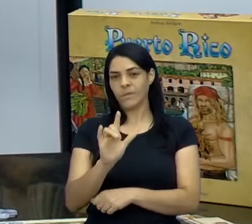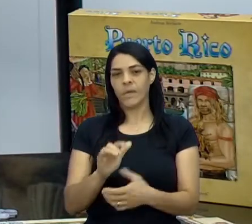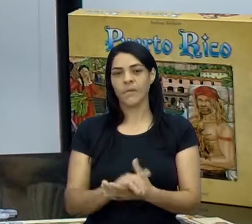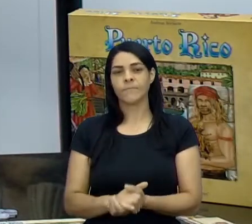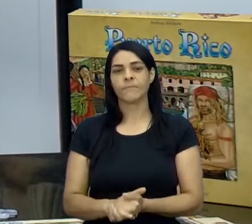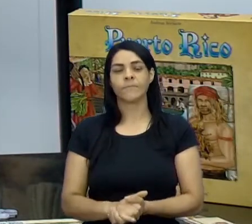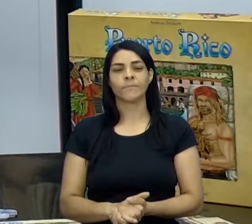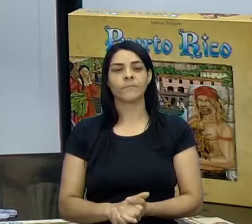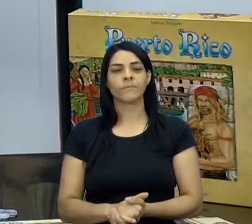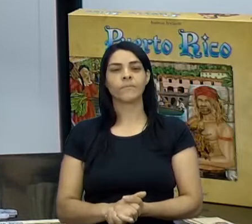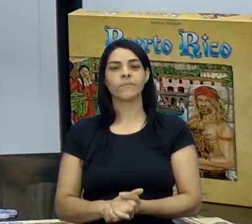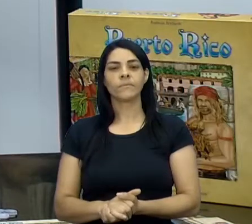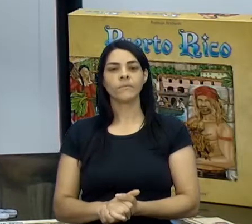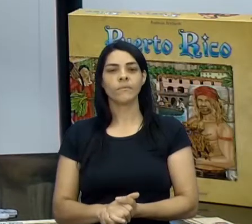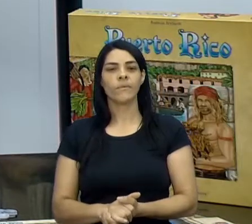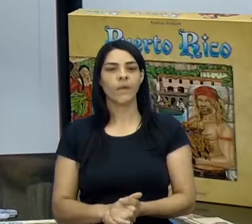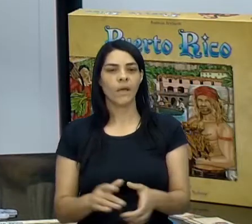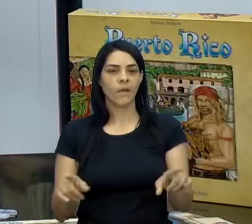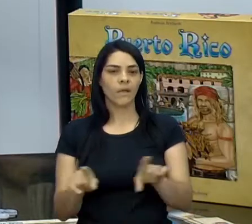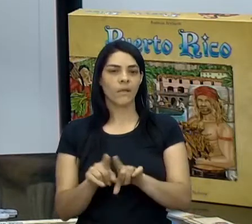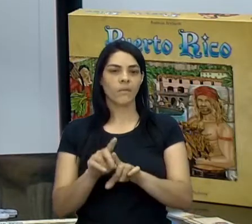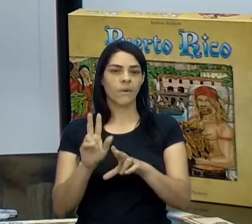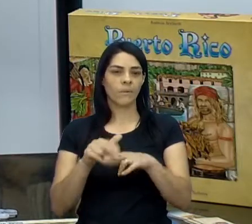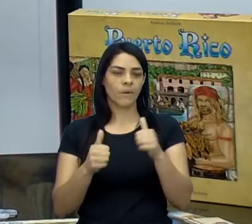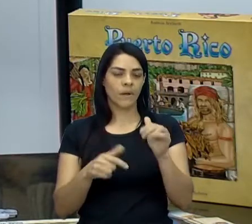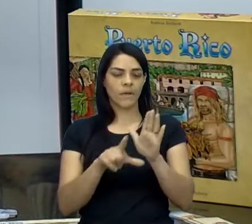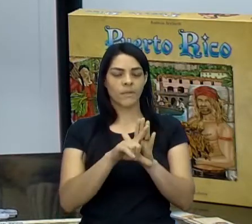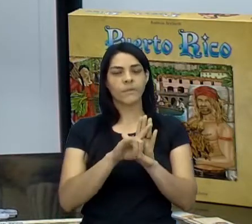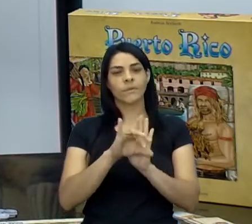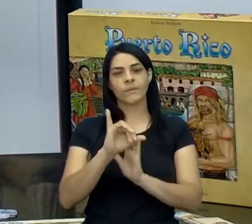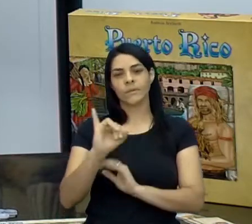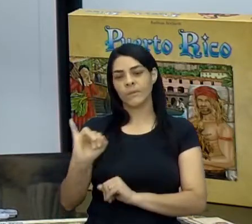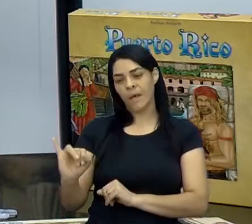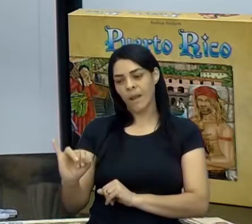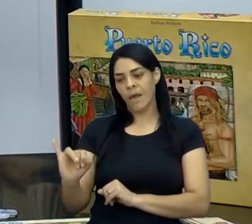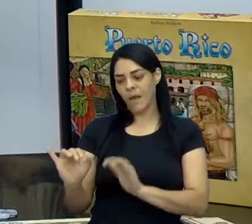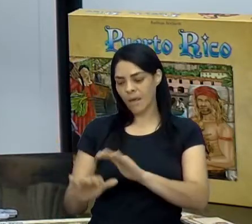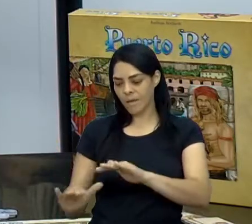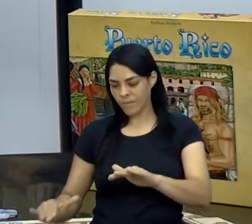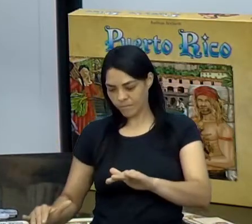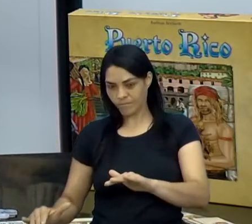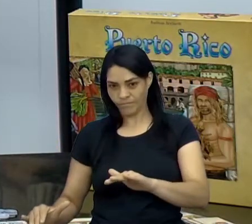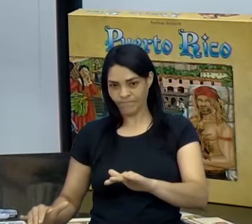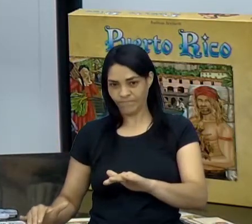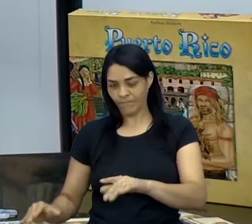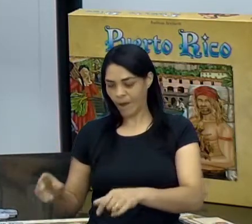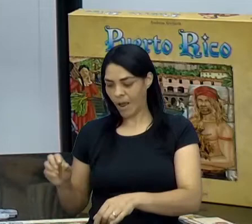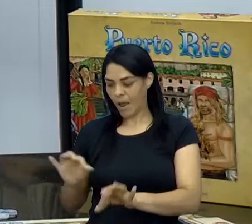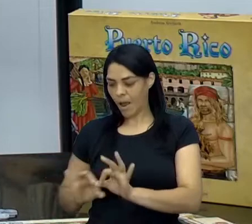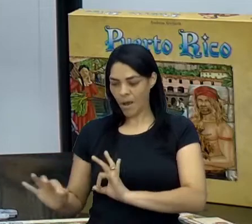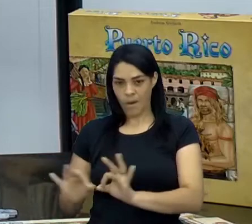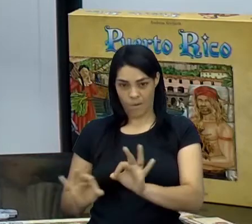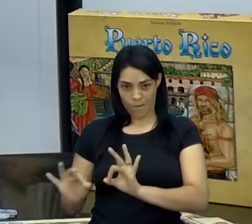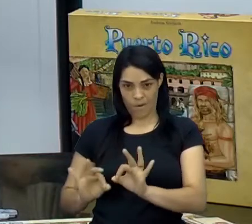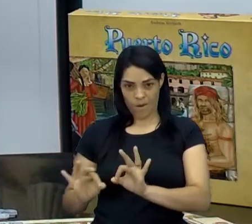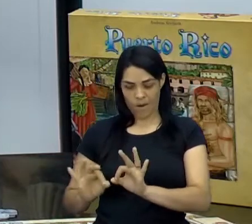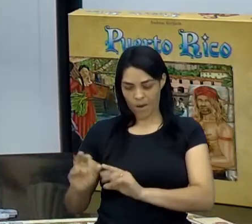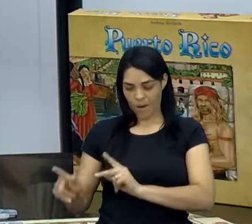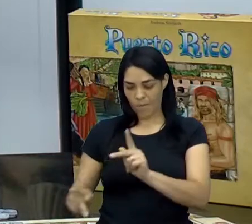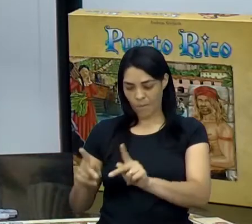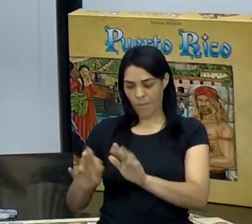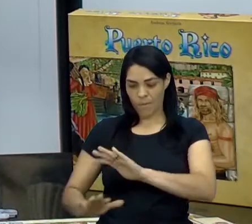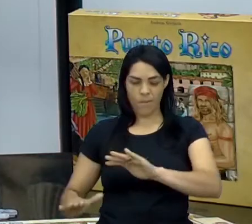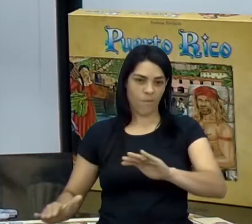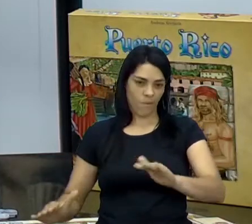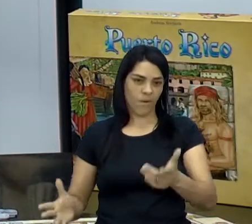de complexidade e também por causa de legislação com relação ao produto destinado ao público infantil. Enfim, aí depois ele dá aquele texto